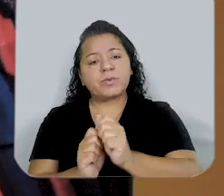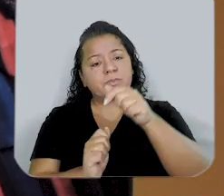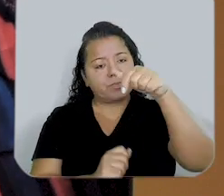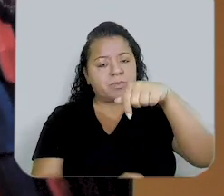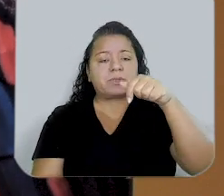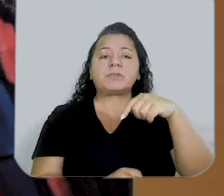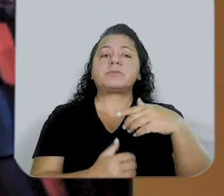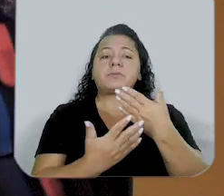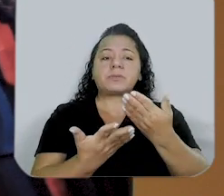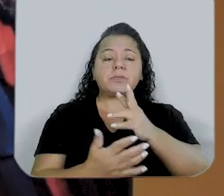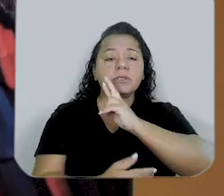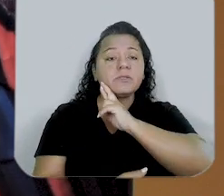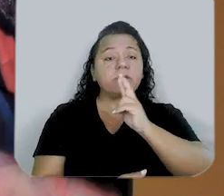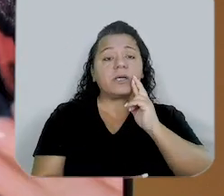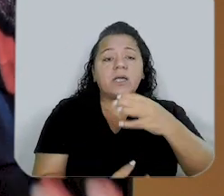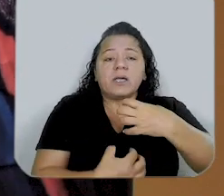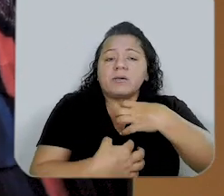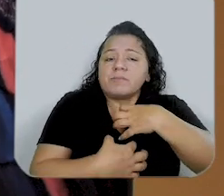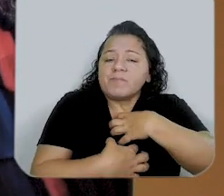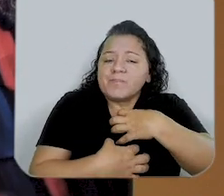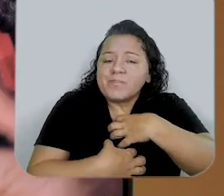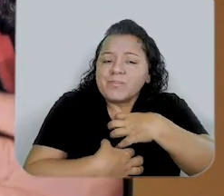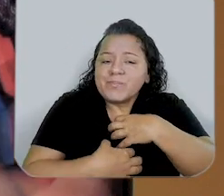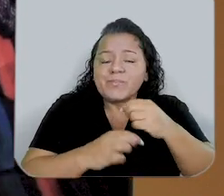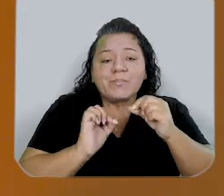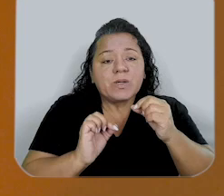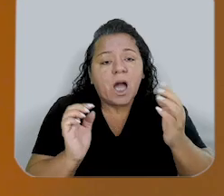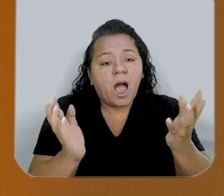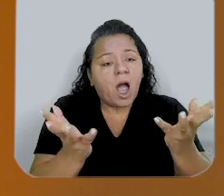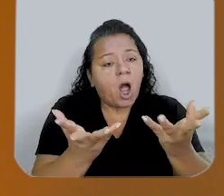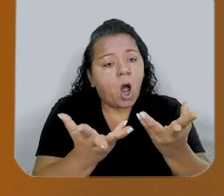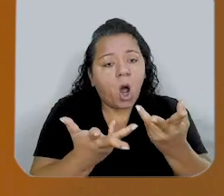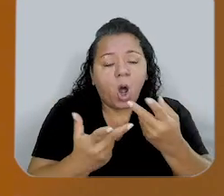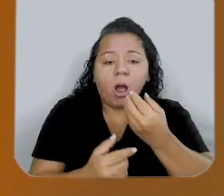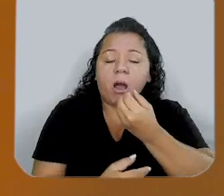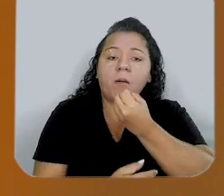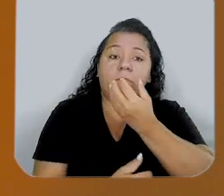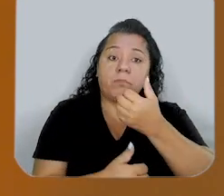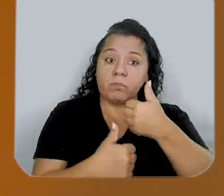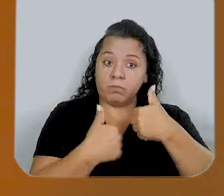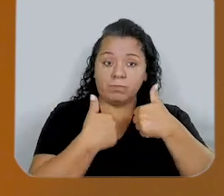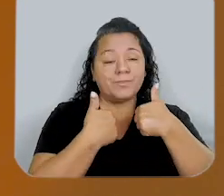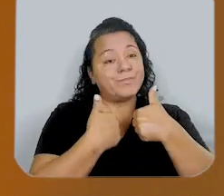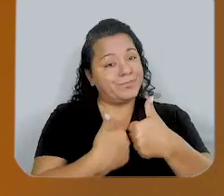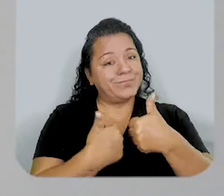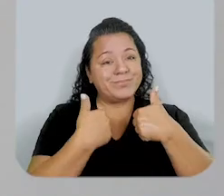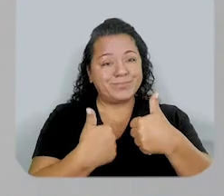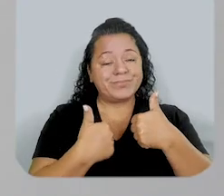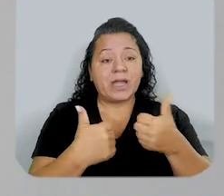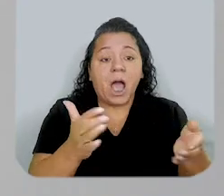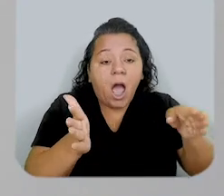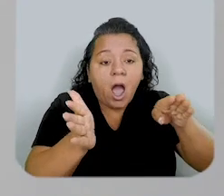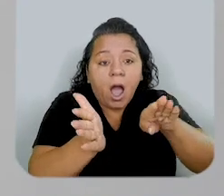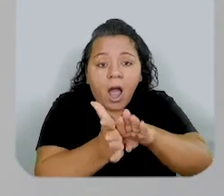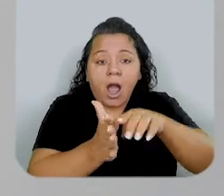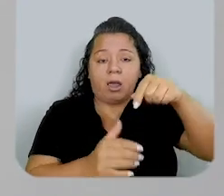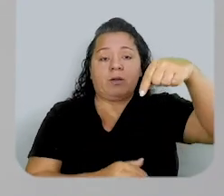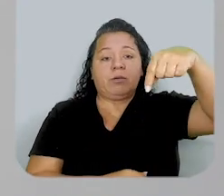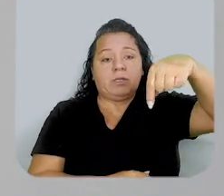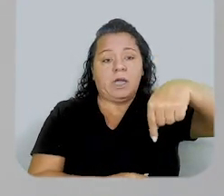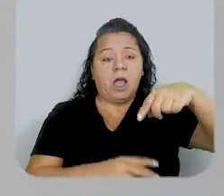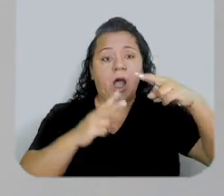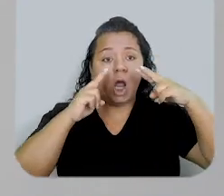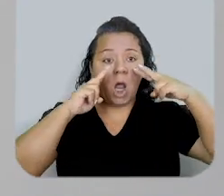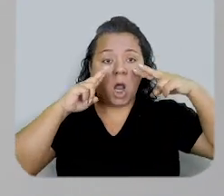aqui, né? Então eles se sentem bem acolhidos, eles chegam aqui